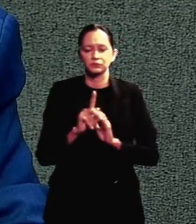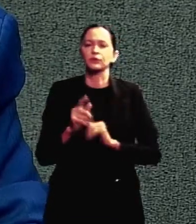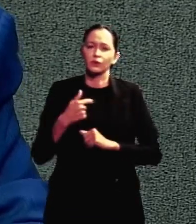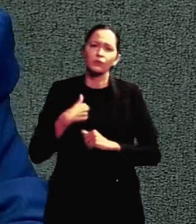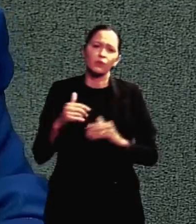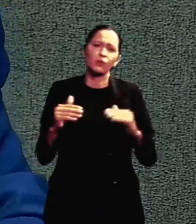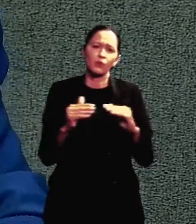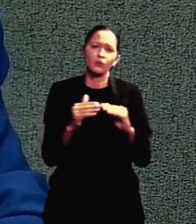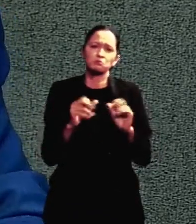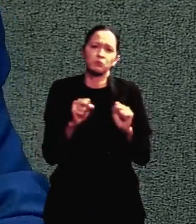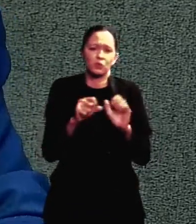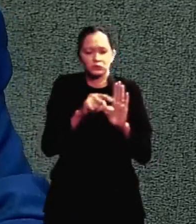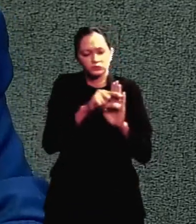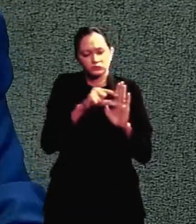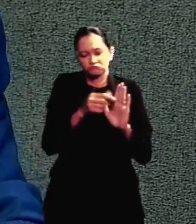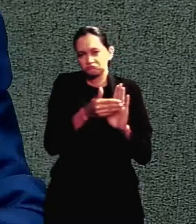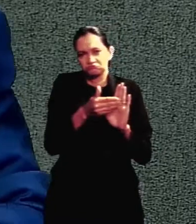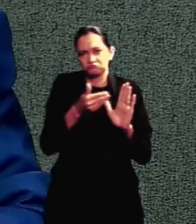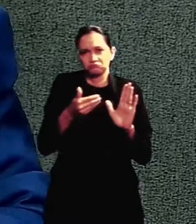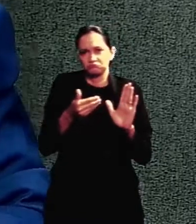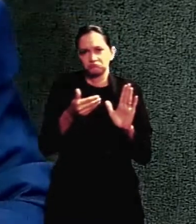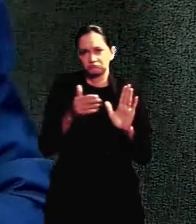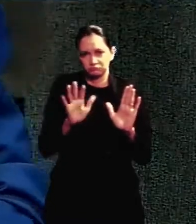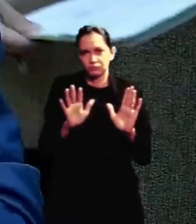vou manifestar pela manutenção do veto.